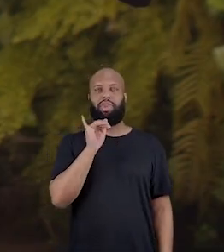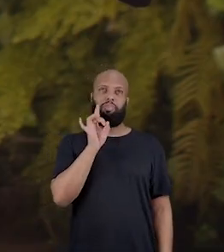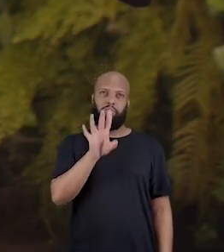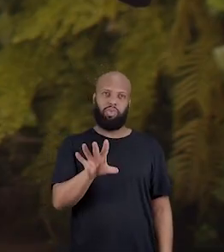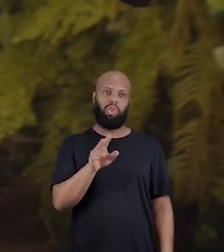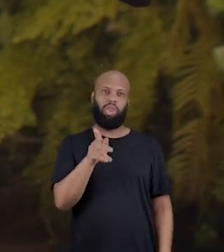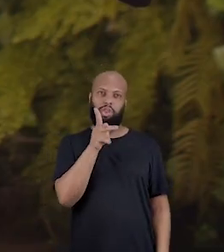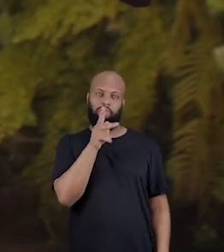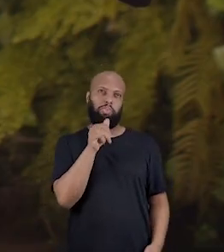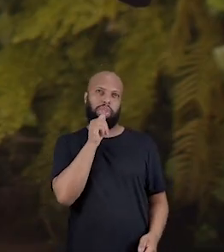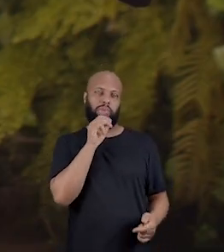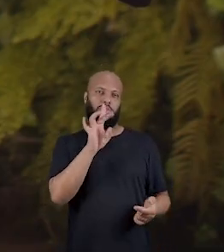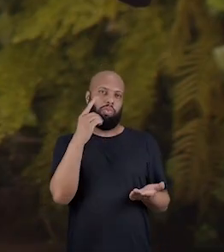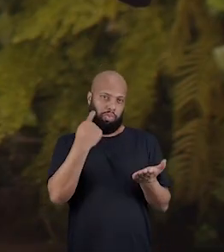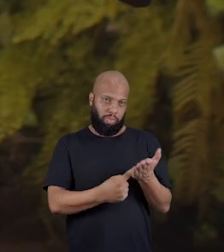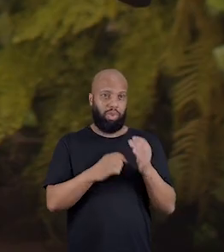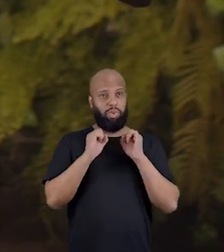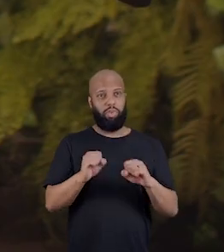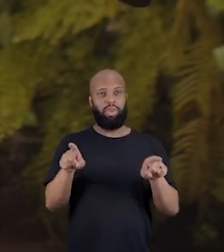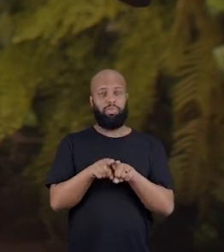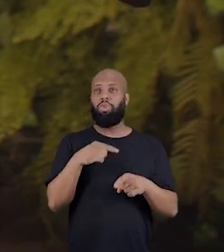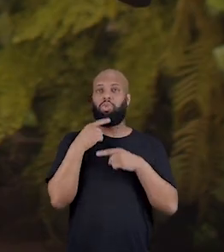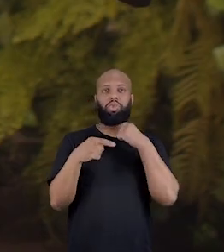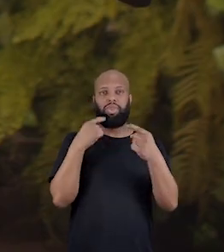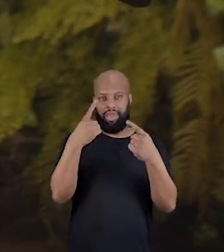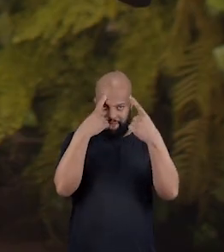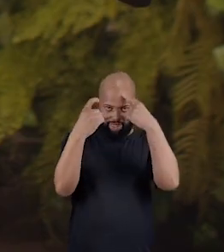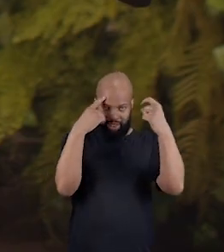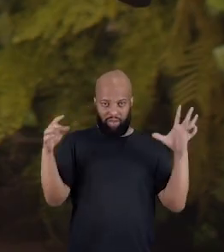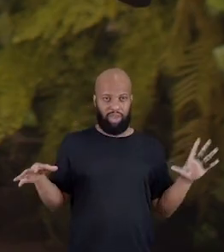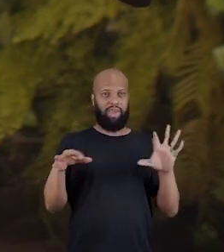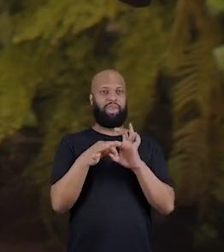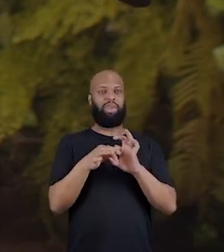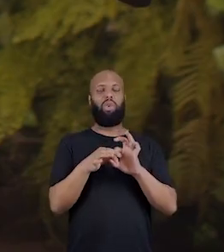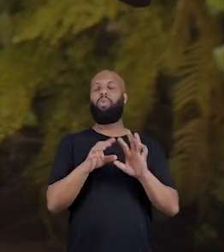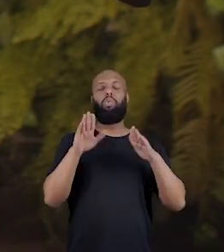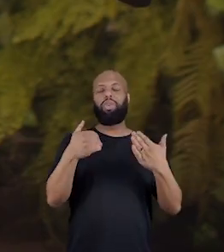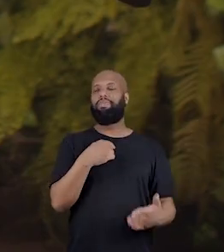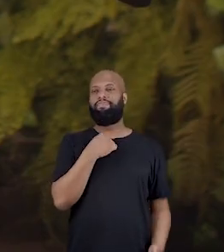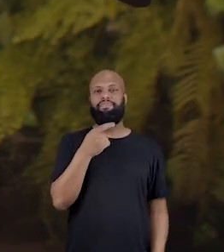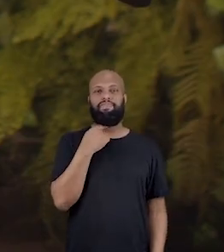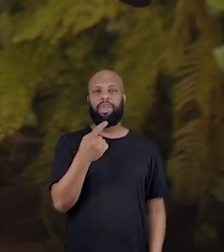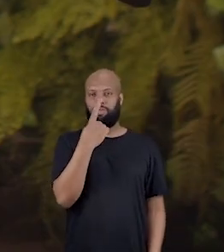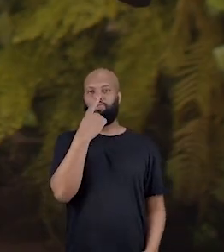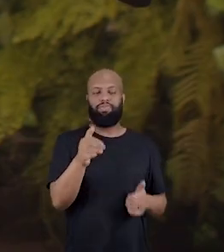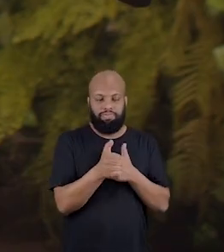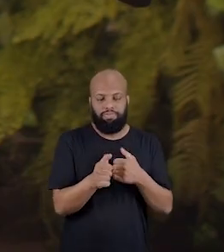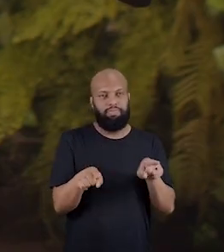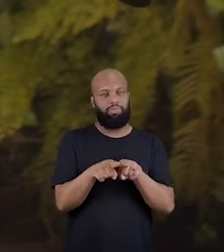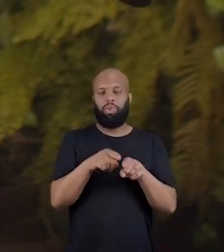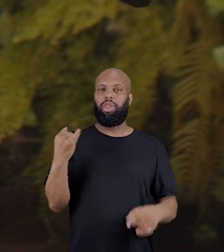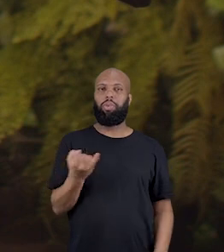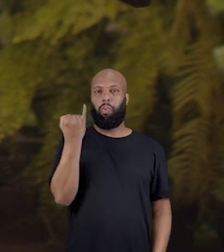vai só para o comprometimento, né, você também pode acabar não criando a conexão, e aí você não cria essa proximidade